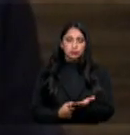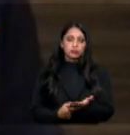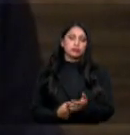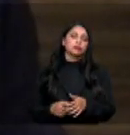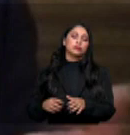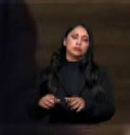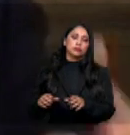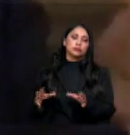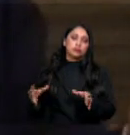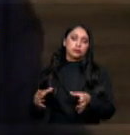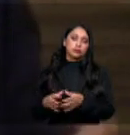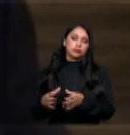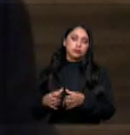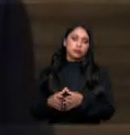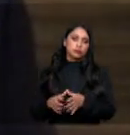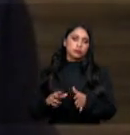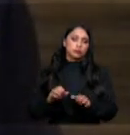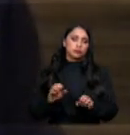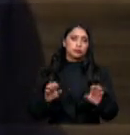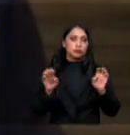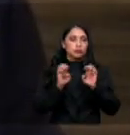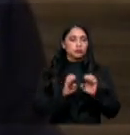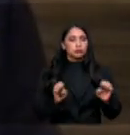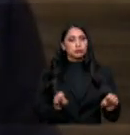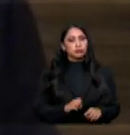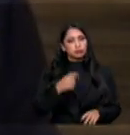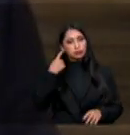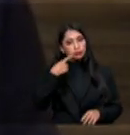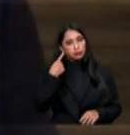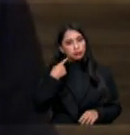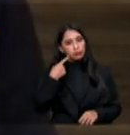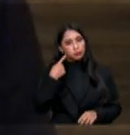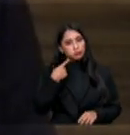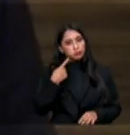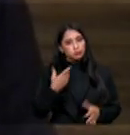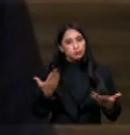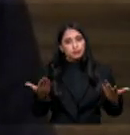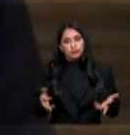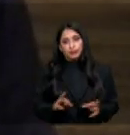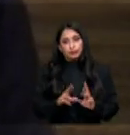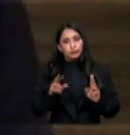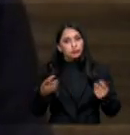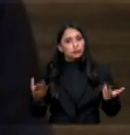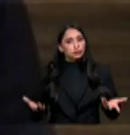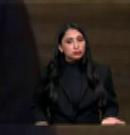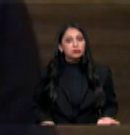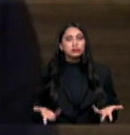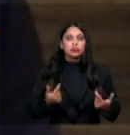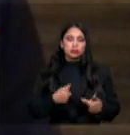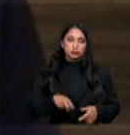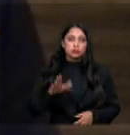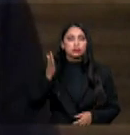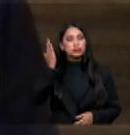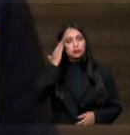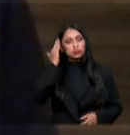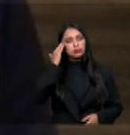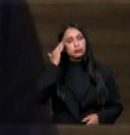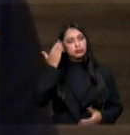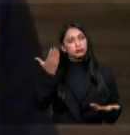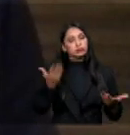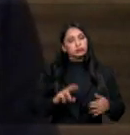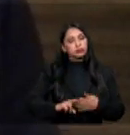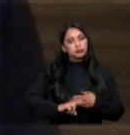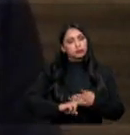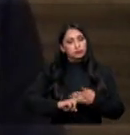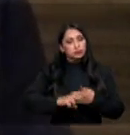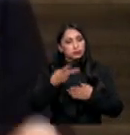de empregados, com a sua estrutura e com seus advogados. E porque sou convencido disso, a